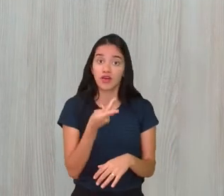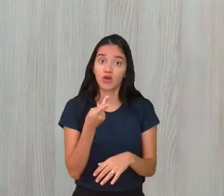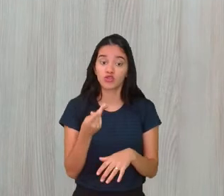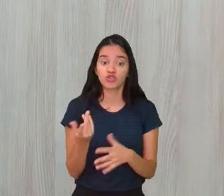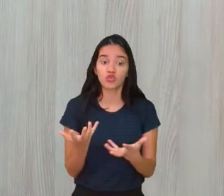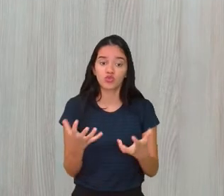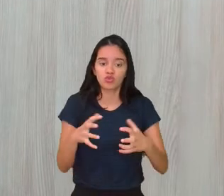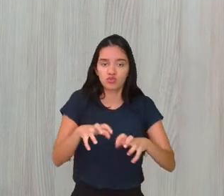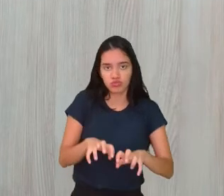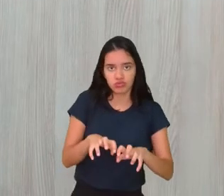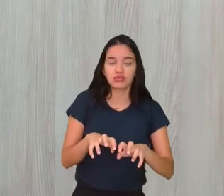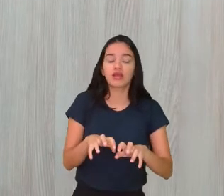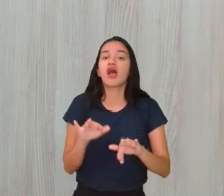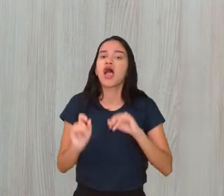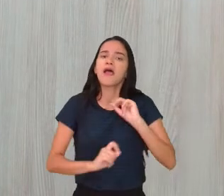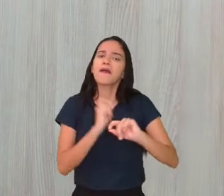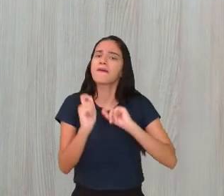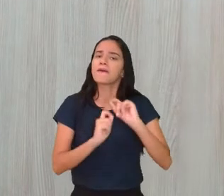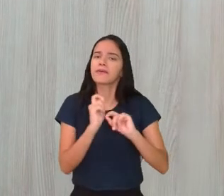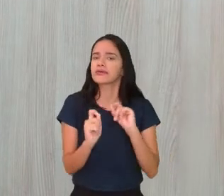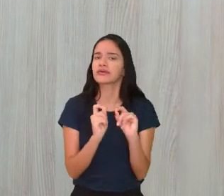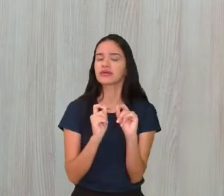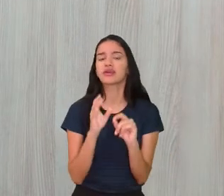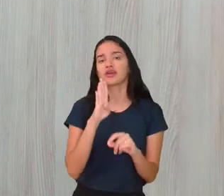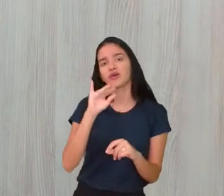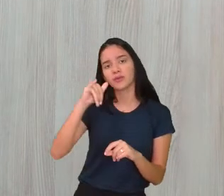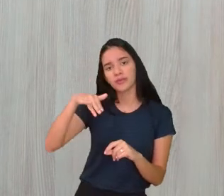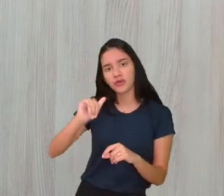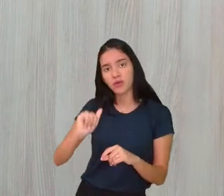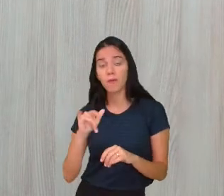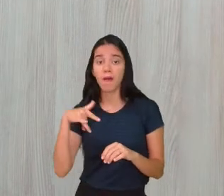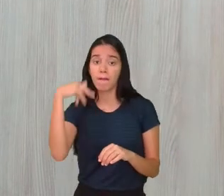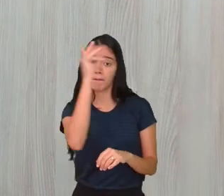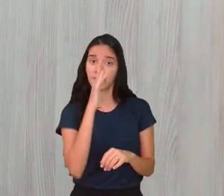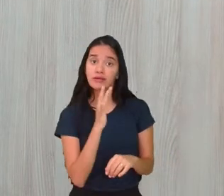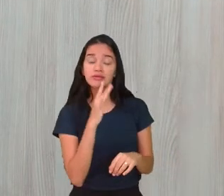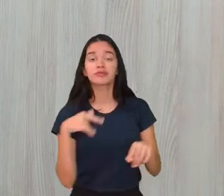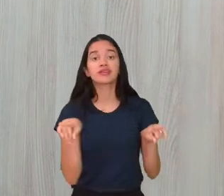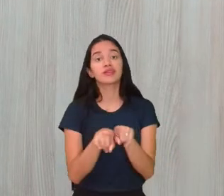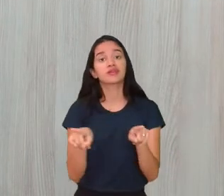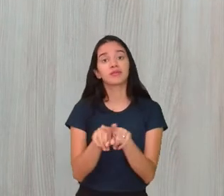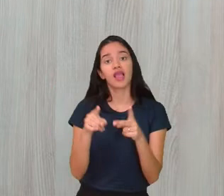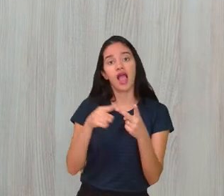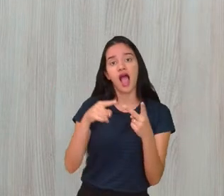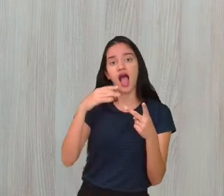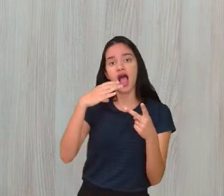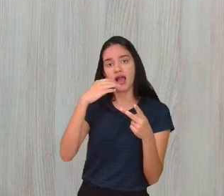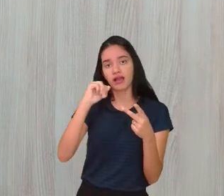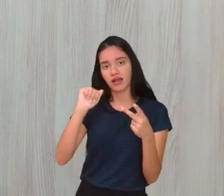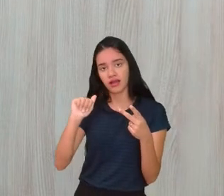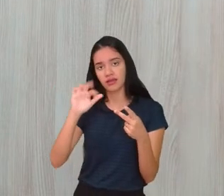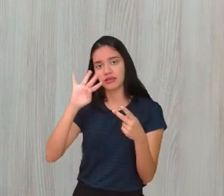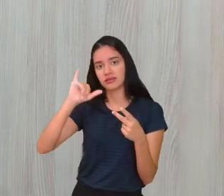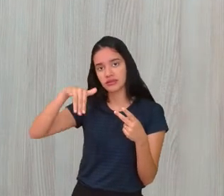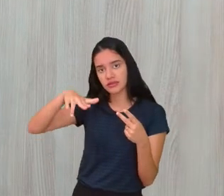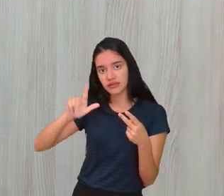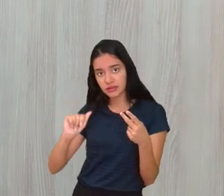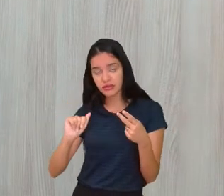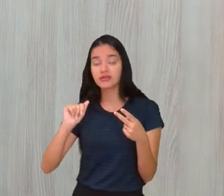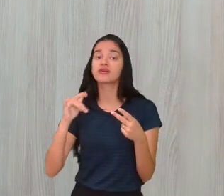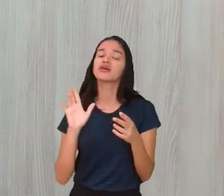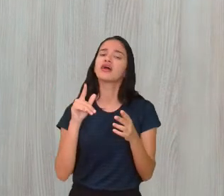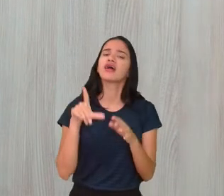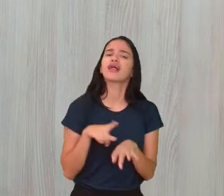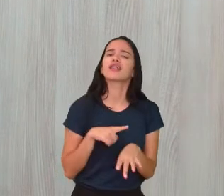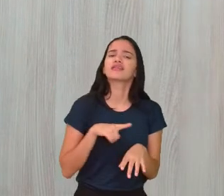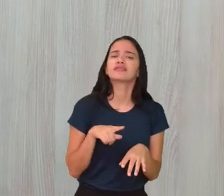Cerrado. E o Cerrado é um bioma basicamente brasileiro, assim como a Caatinga, né? Então,